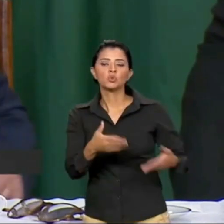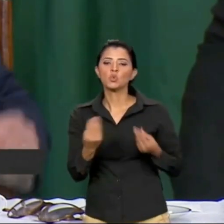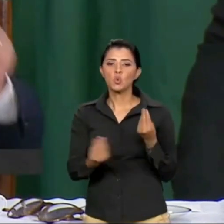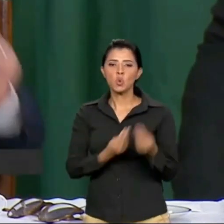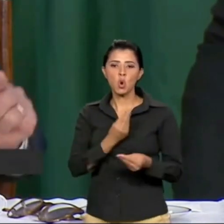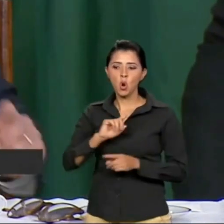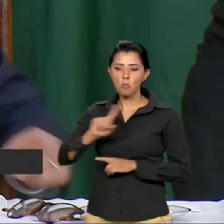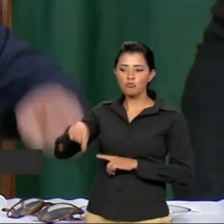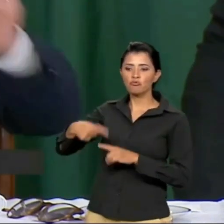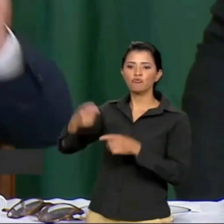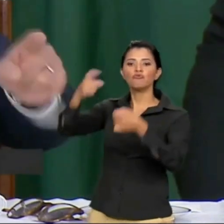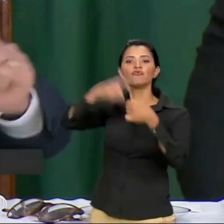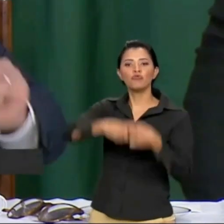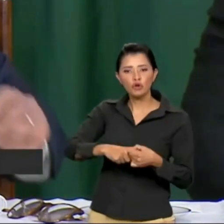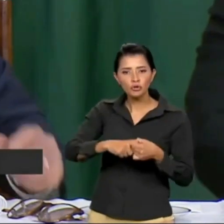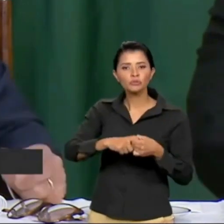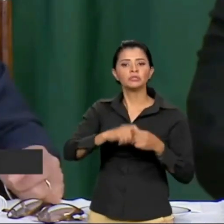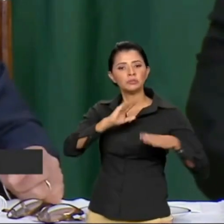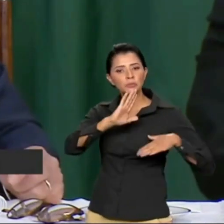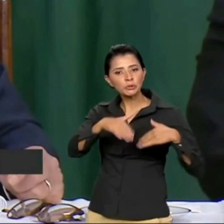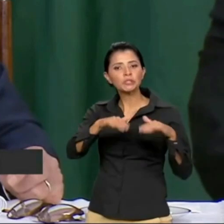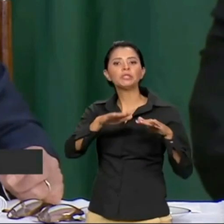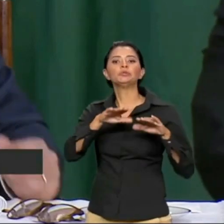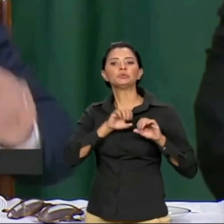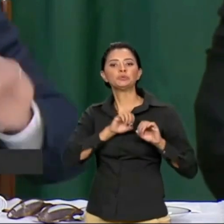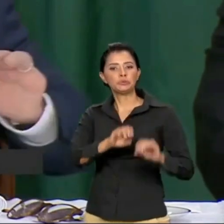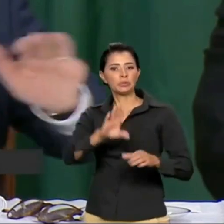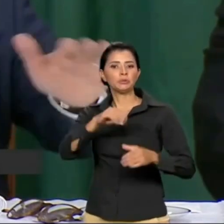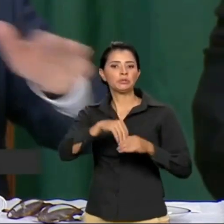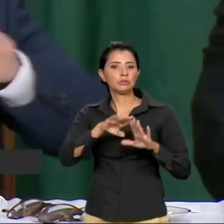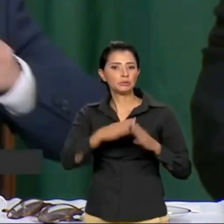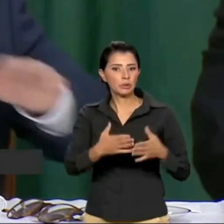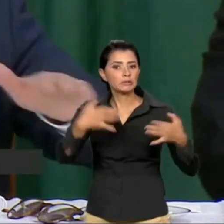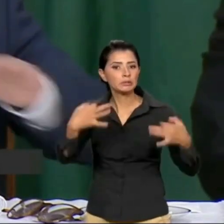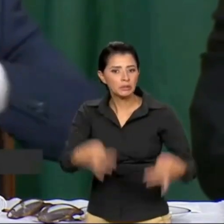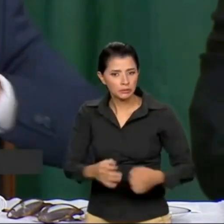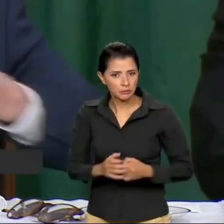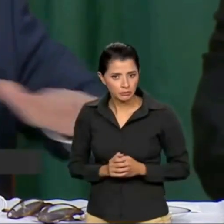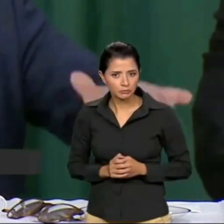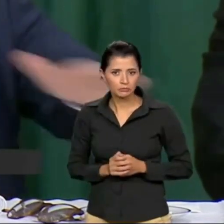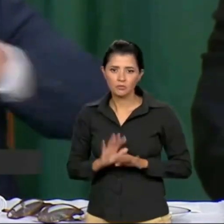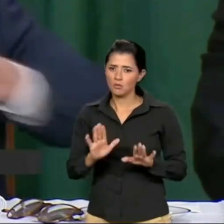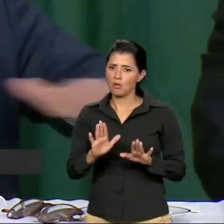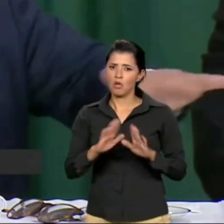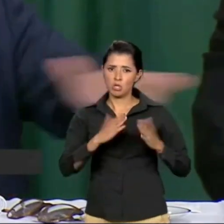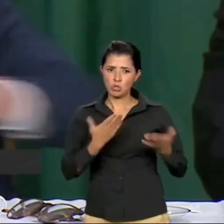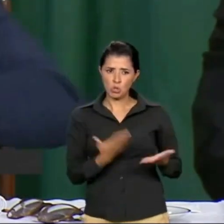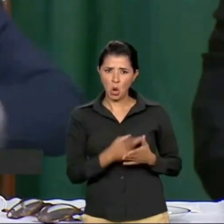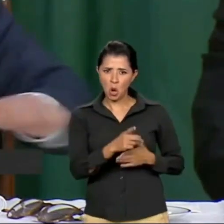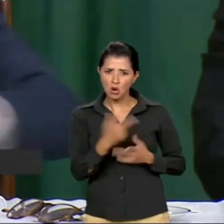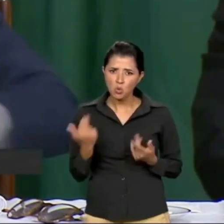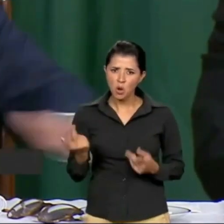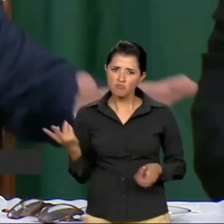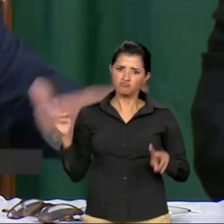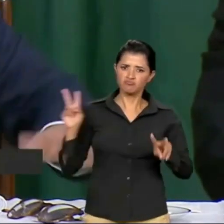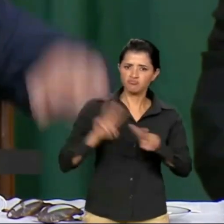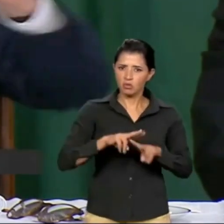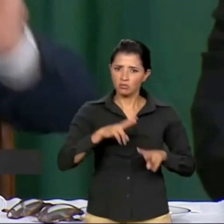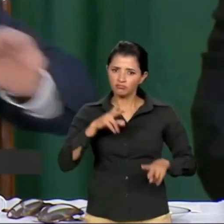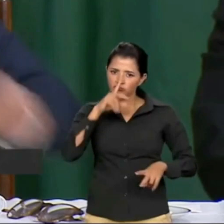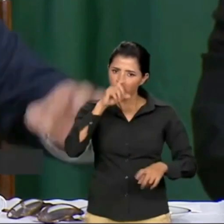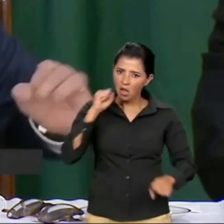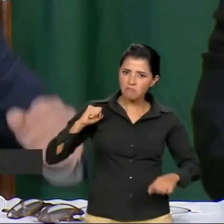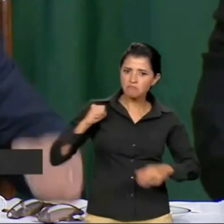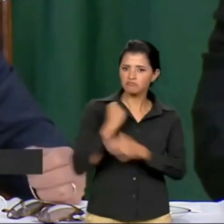um processo educacional correto nas nossas escolas. Não vamos transformar nossas escolas numa prisão de segurança